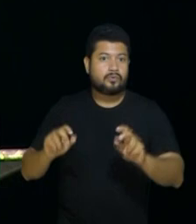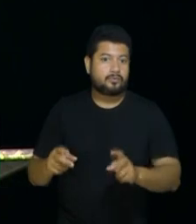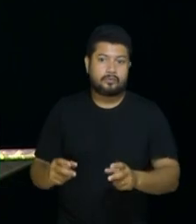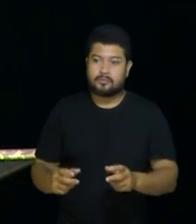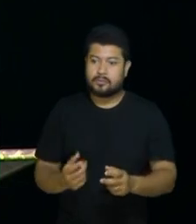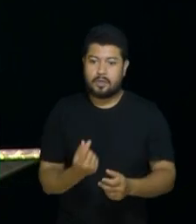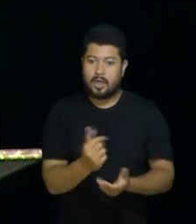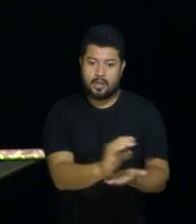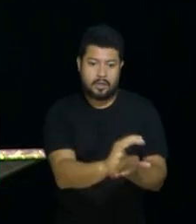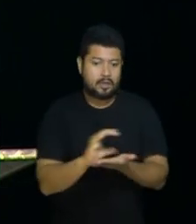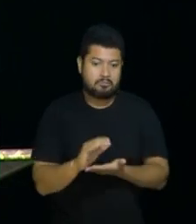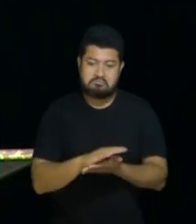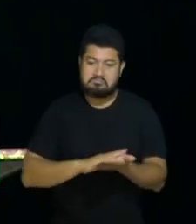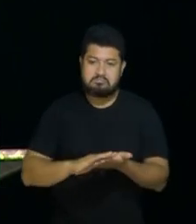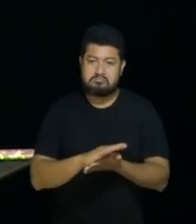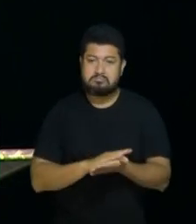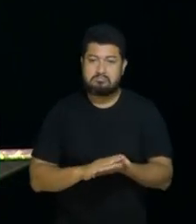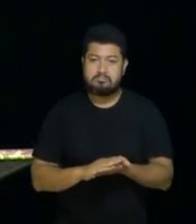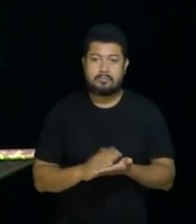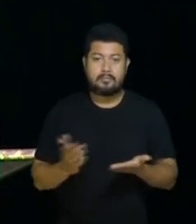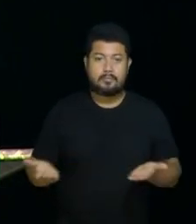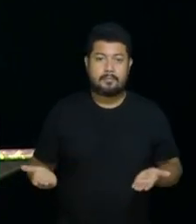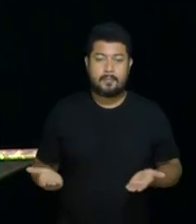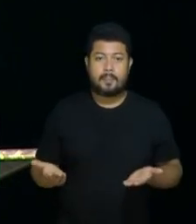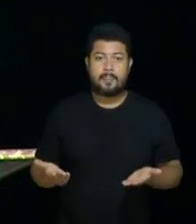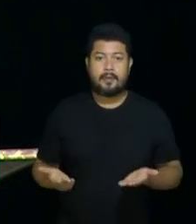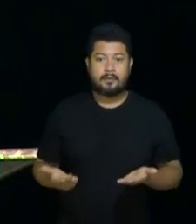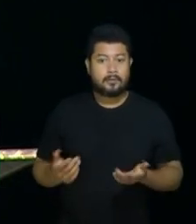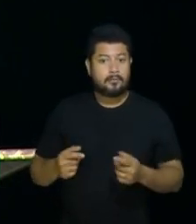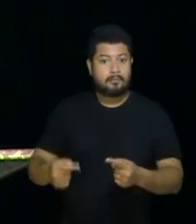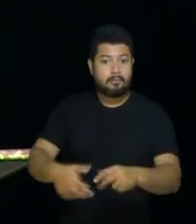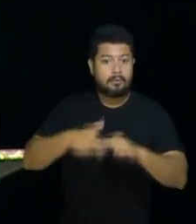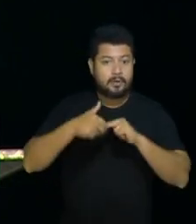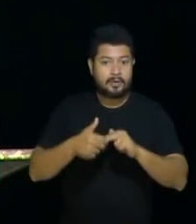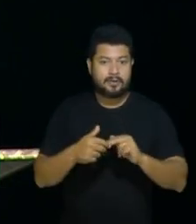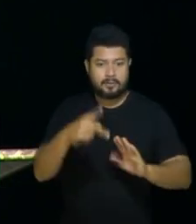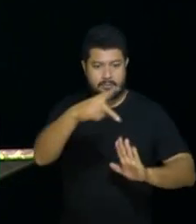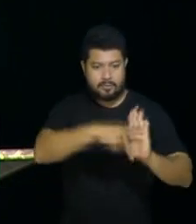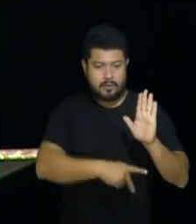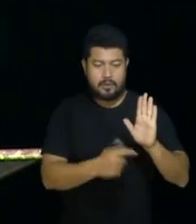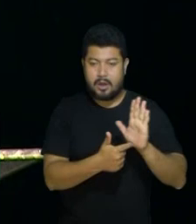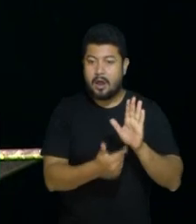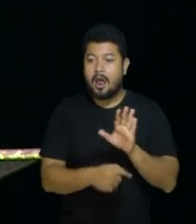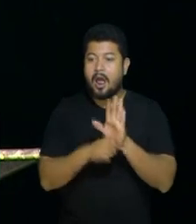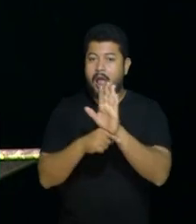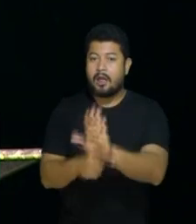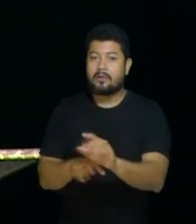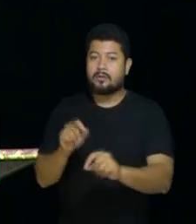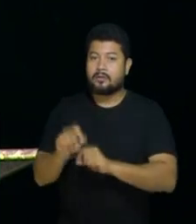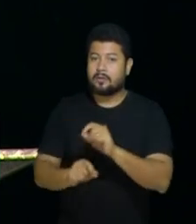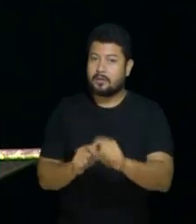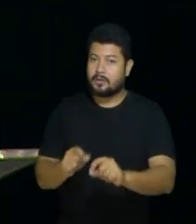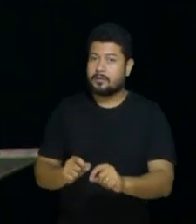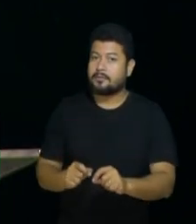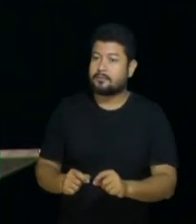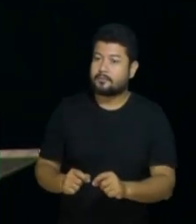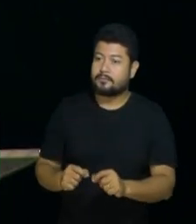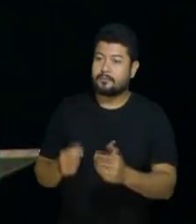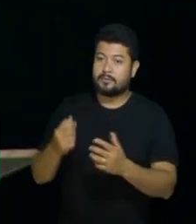conseguíamos resolver. A ideia desse projeto é que tenhamos, a título de duodécimo, um